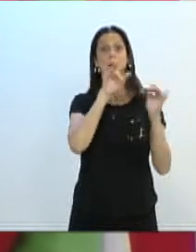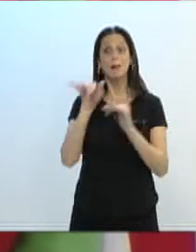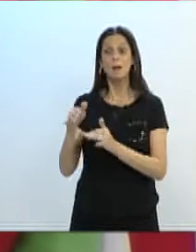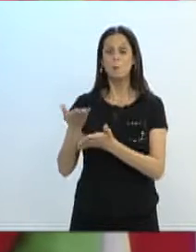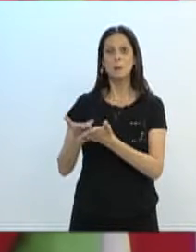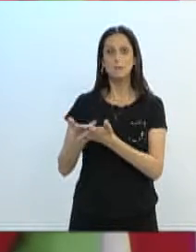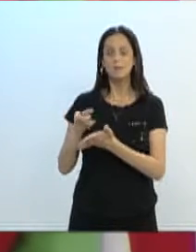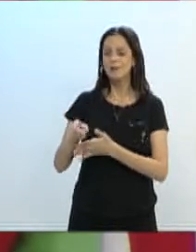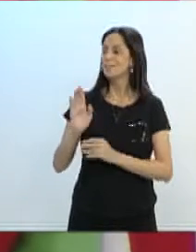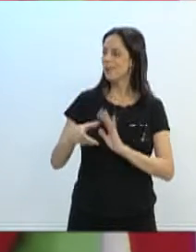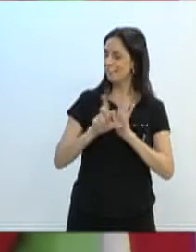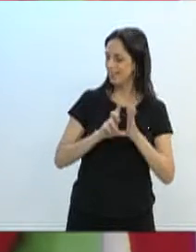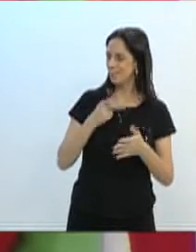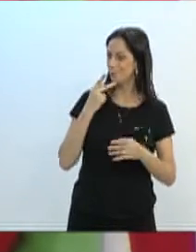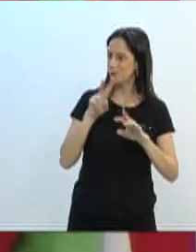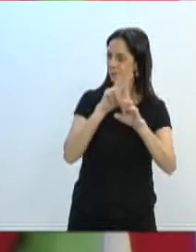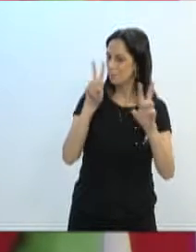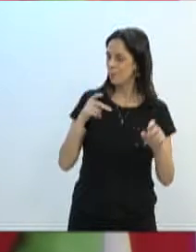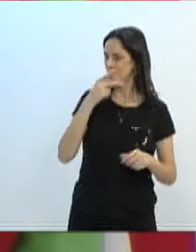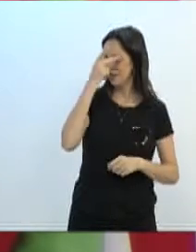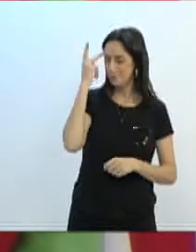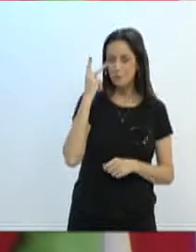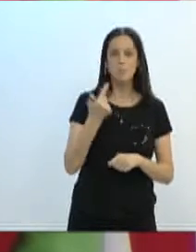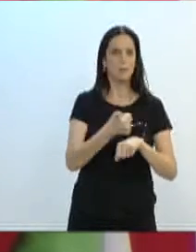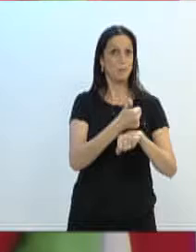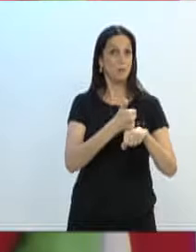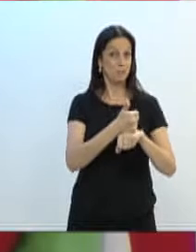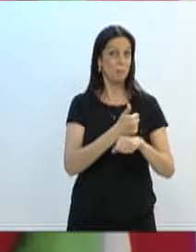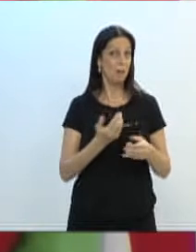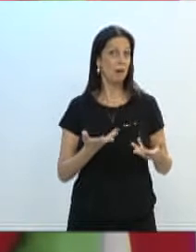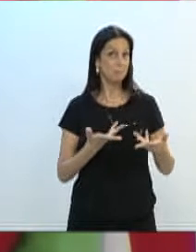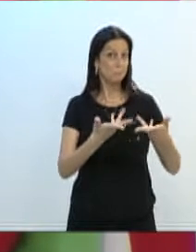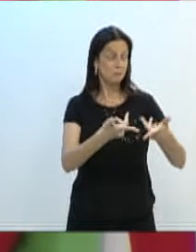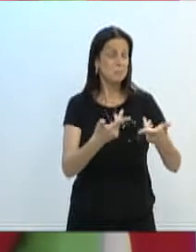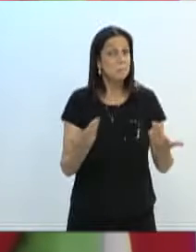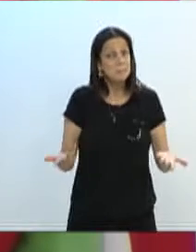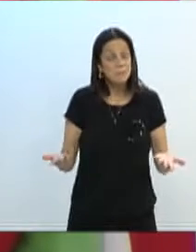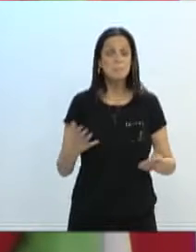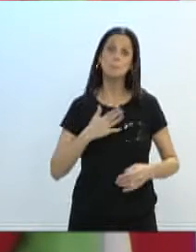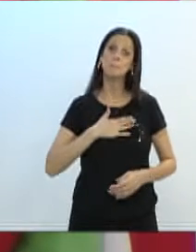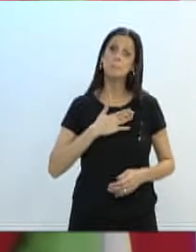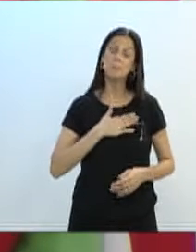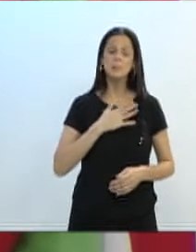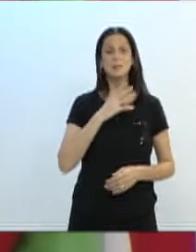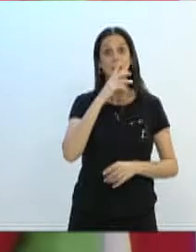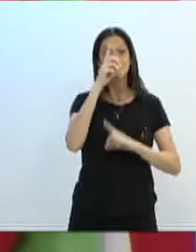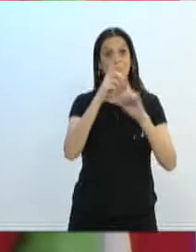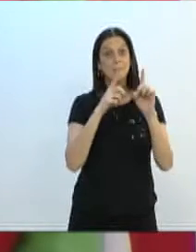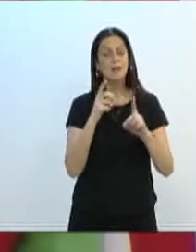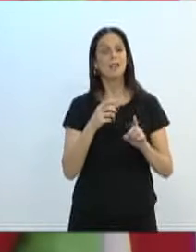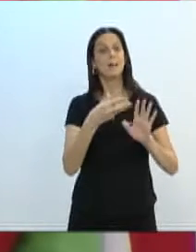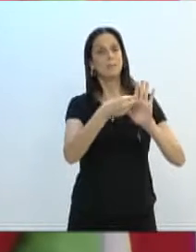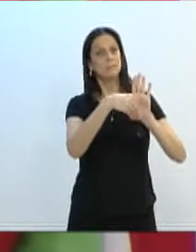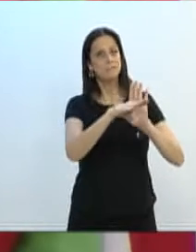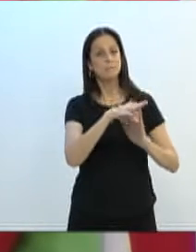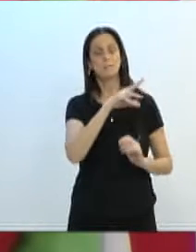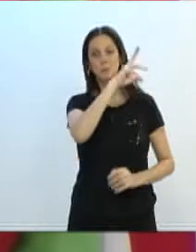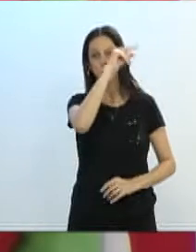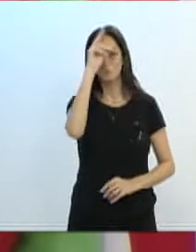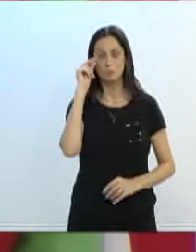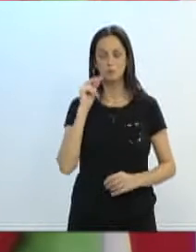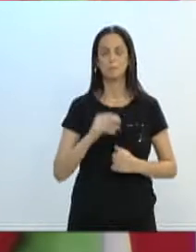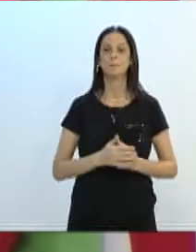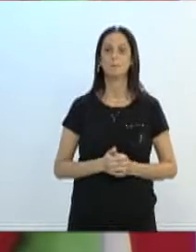obra qualificada, enfim, ensinos técnicos. Então fica a sugestão ao Executivo Municipal, está sendo encaminhado, estou tentando viabilizar a agenda lá para a gente conseguir isso